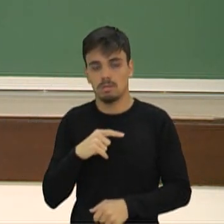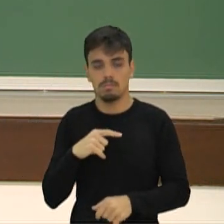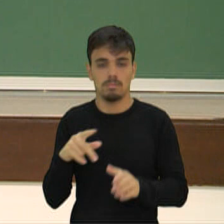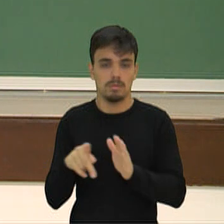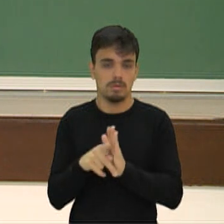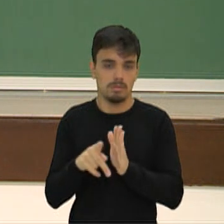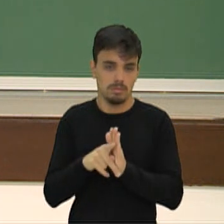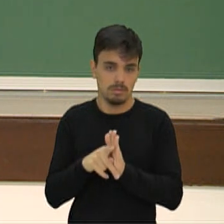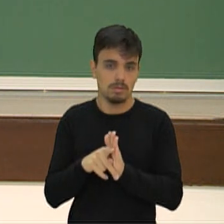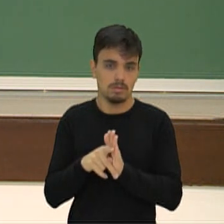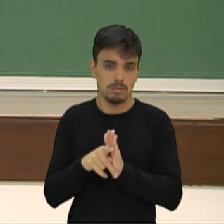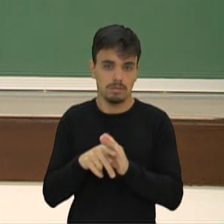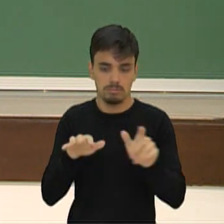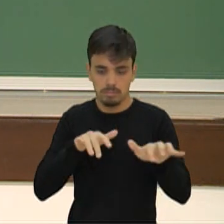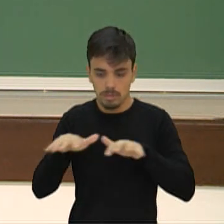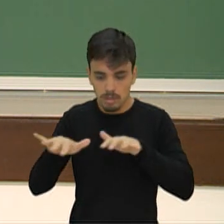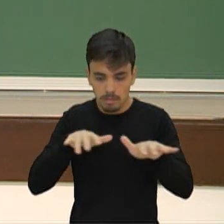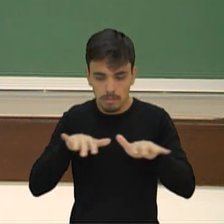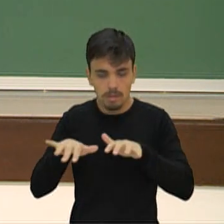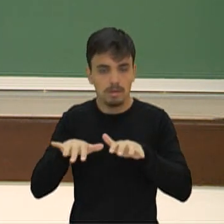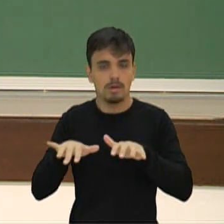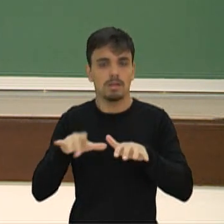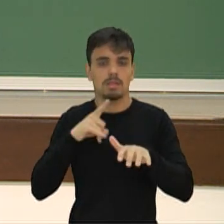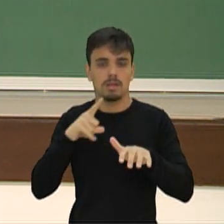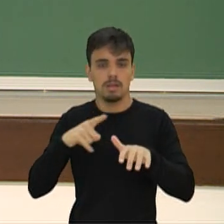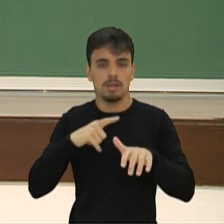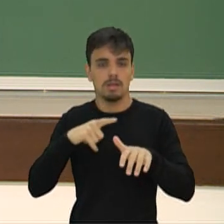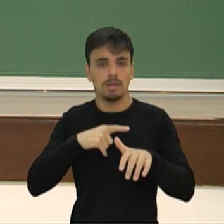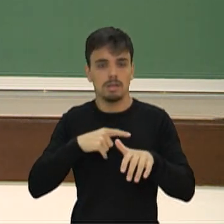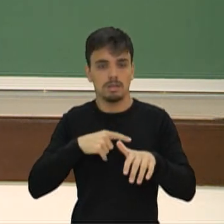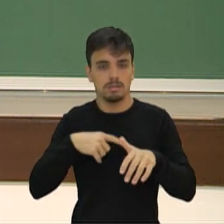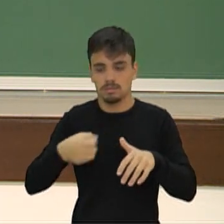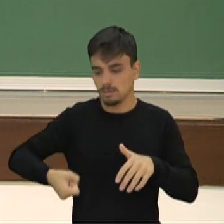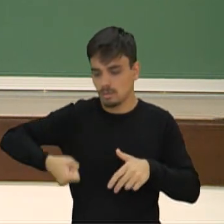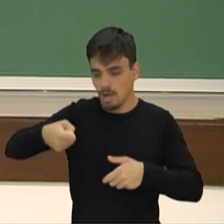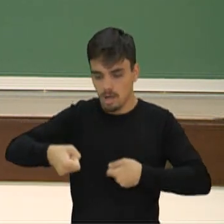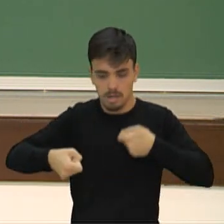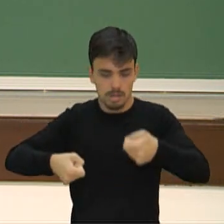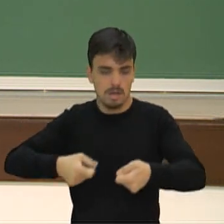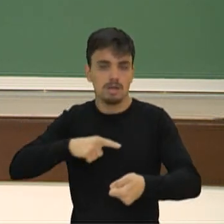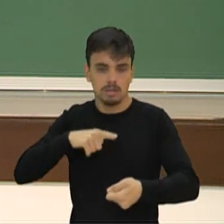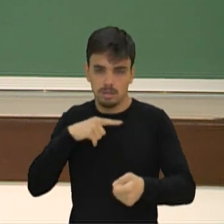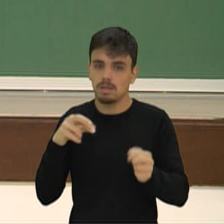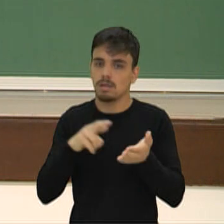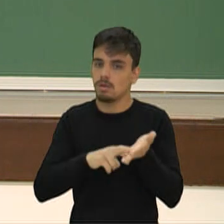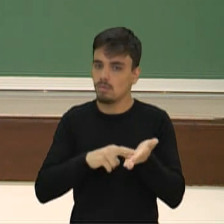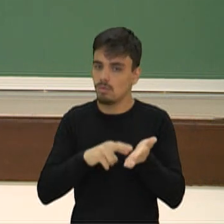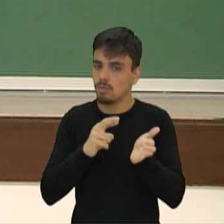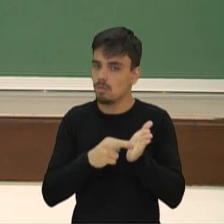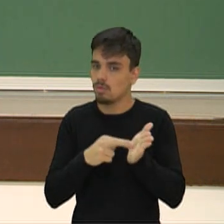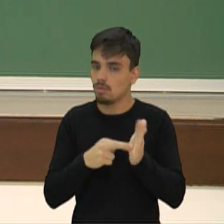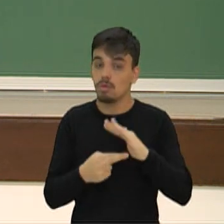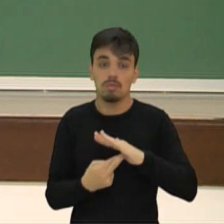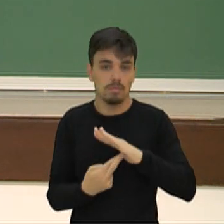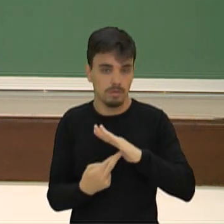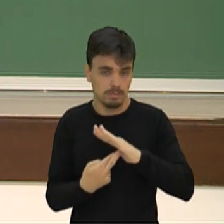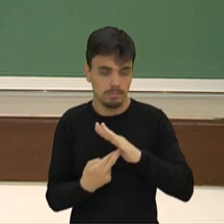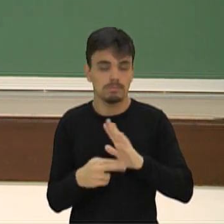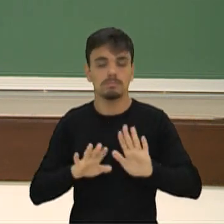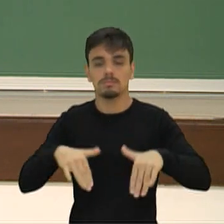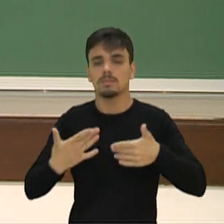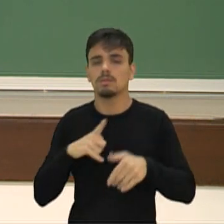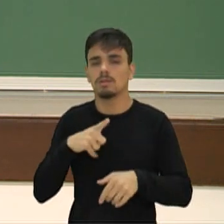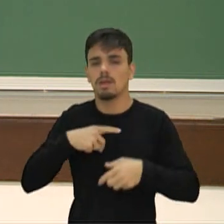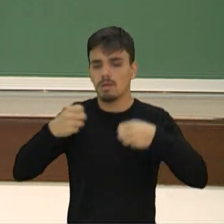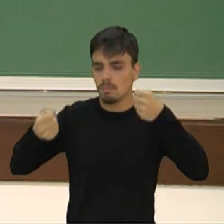cargas ocorre por transporte rodoviário. Quando você pega, por exemplo, um caminhoneiro ou um motorista de ônibus, onde ele vai